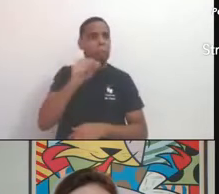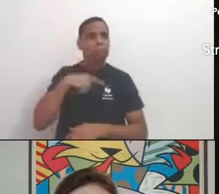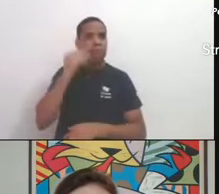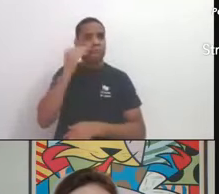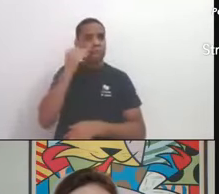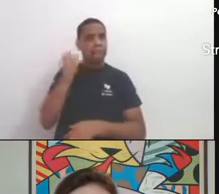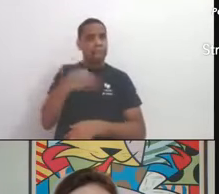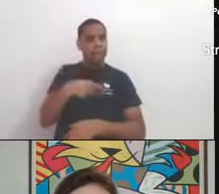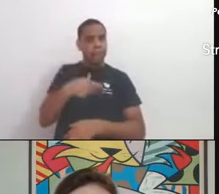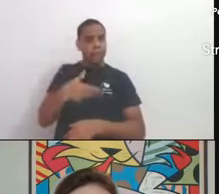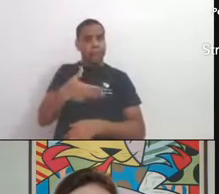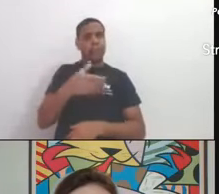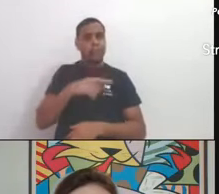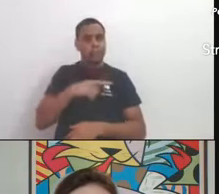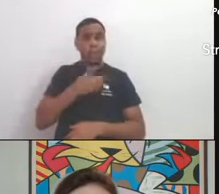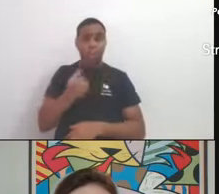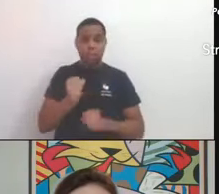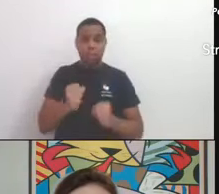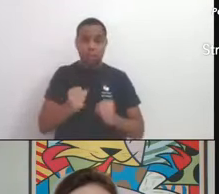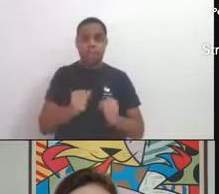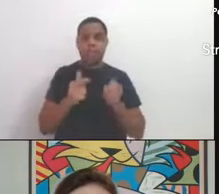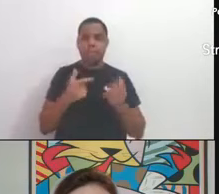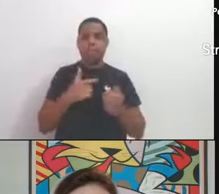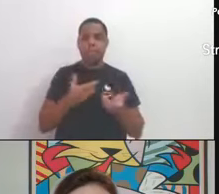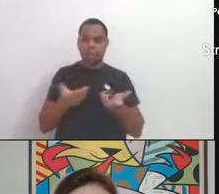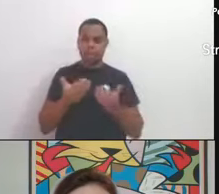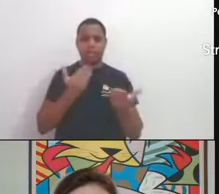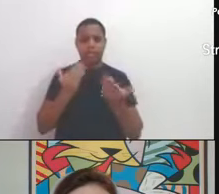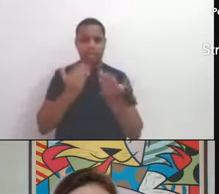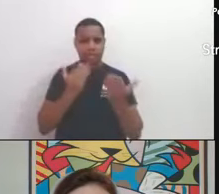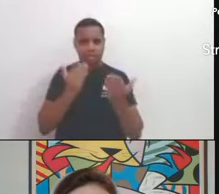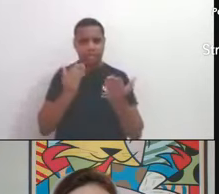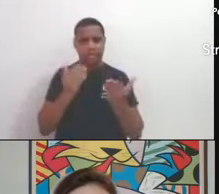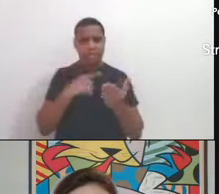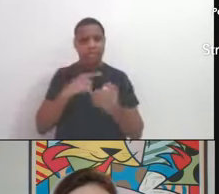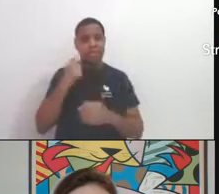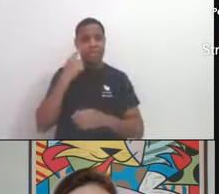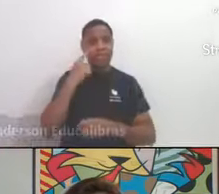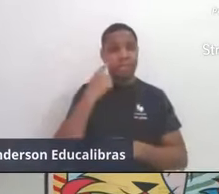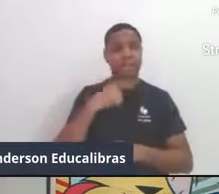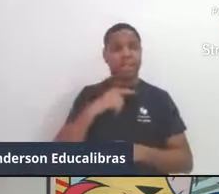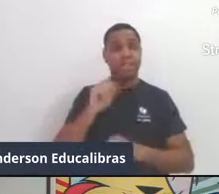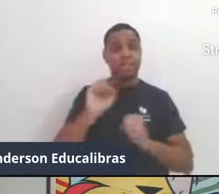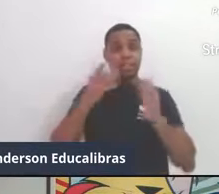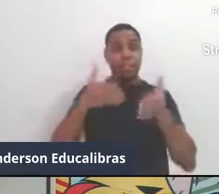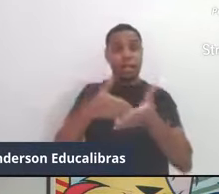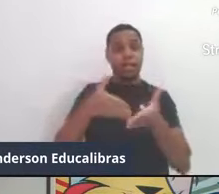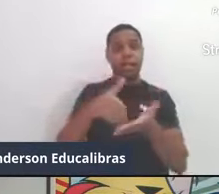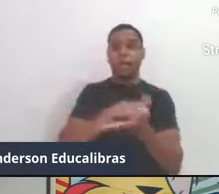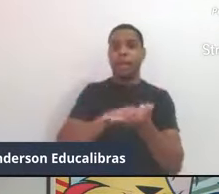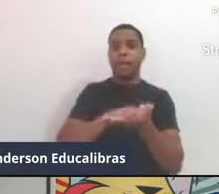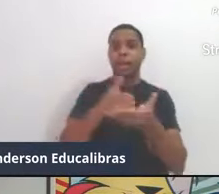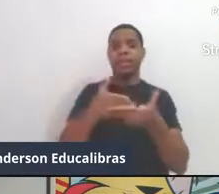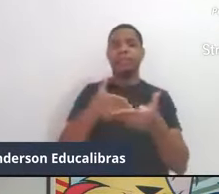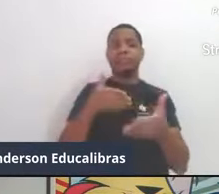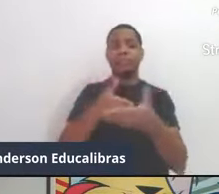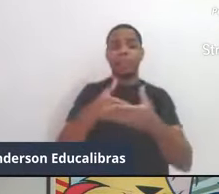Um dos pontos que nos une aqui nessa conversa é o Festival Sem Barreiras. Verdade.